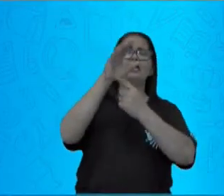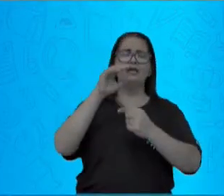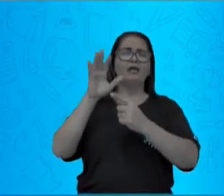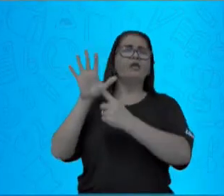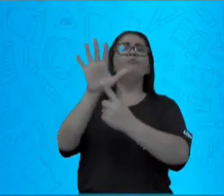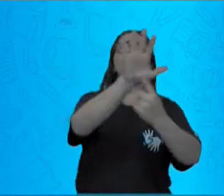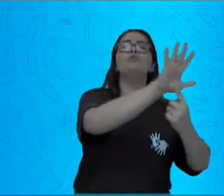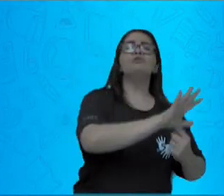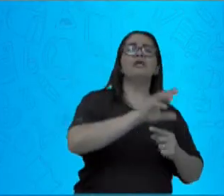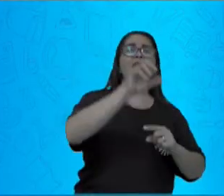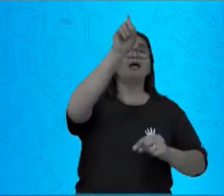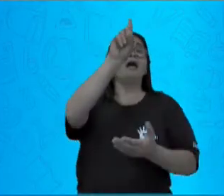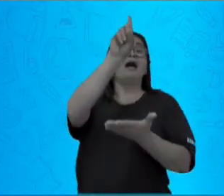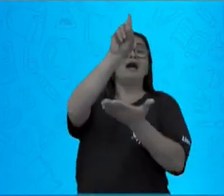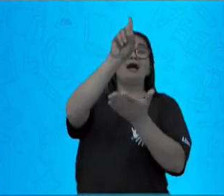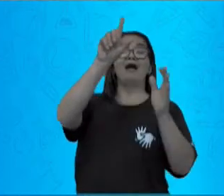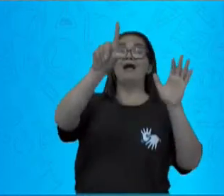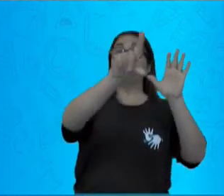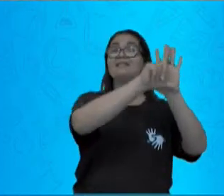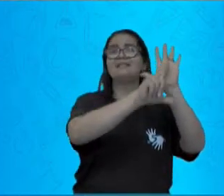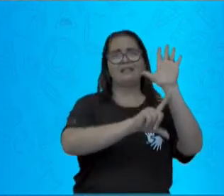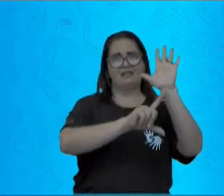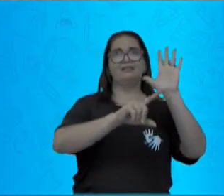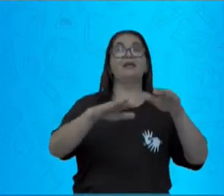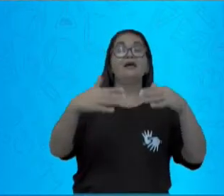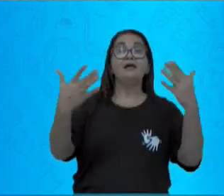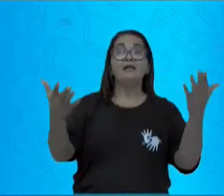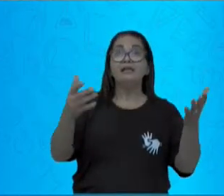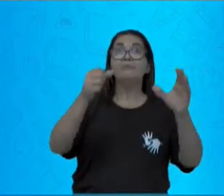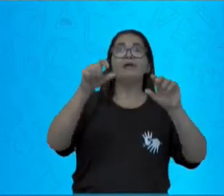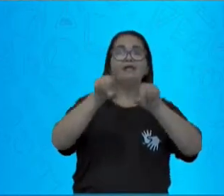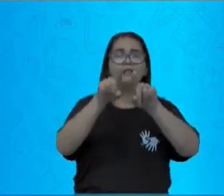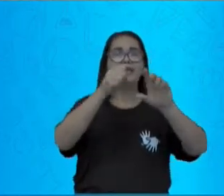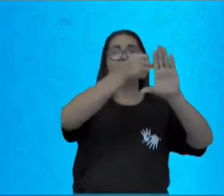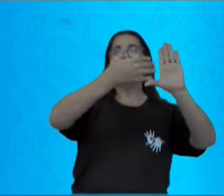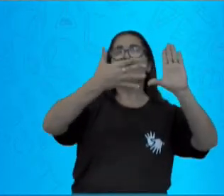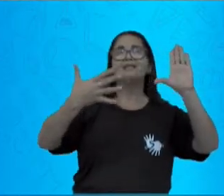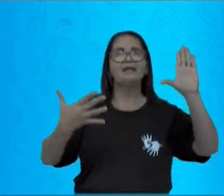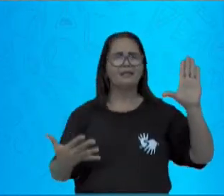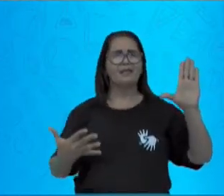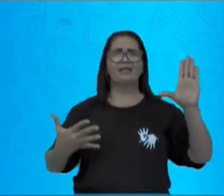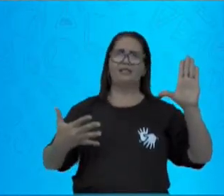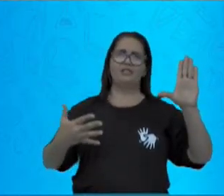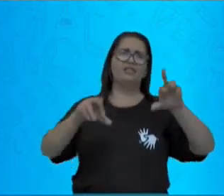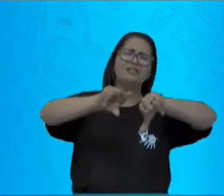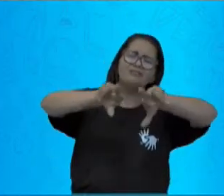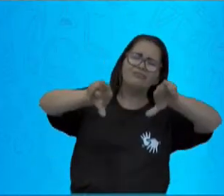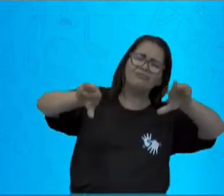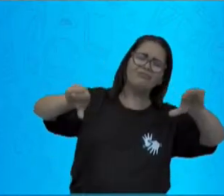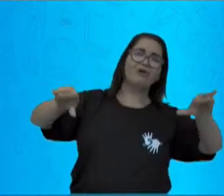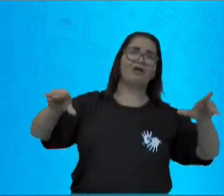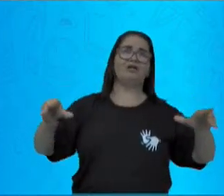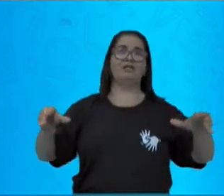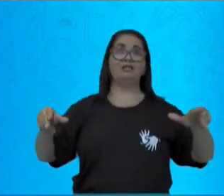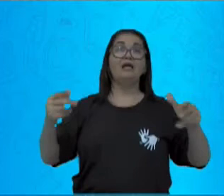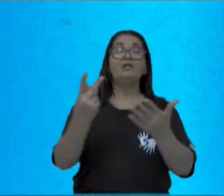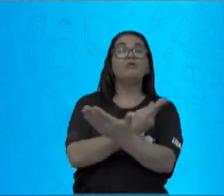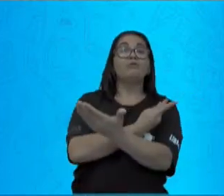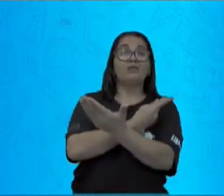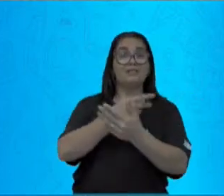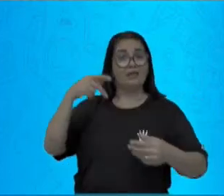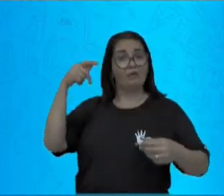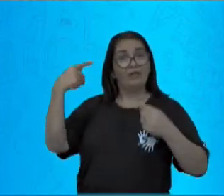monarquia constitucional. As características dessa causa, as características deste